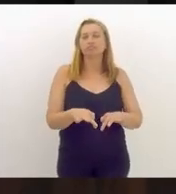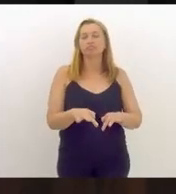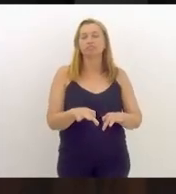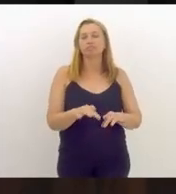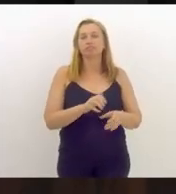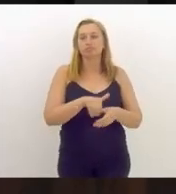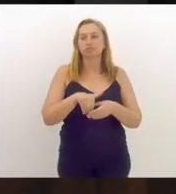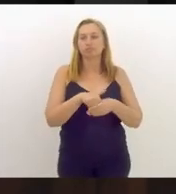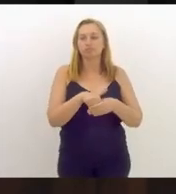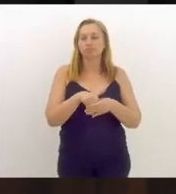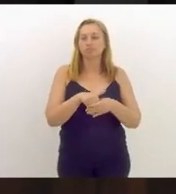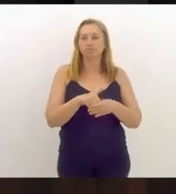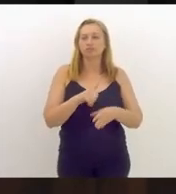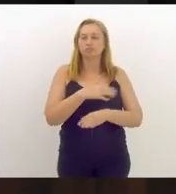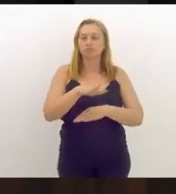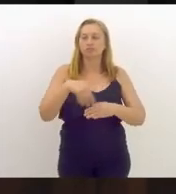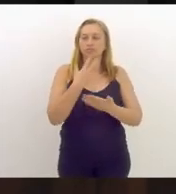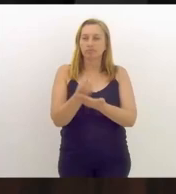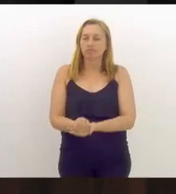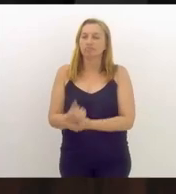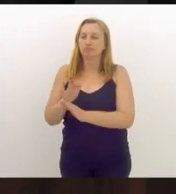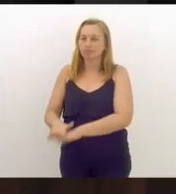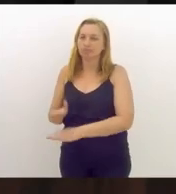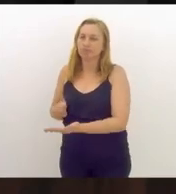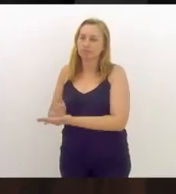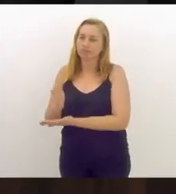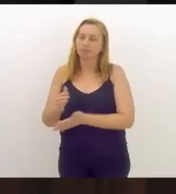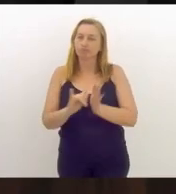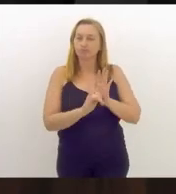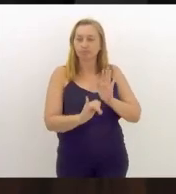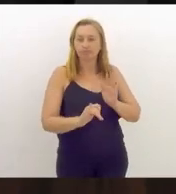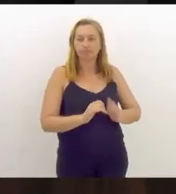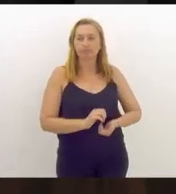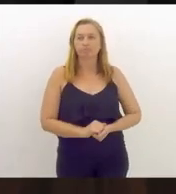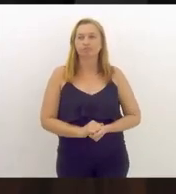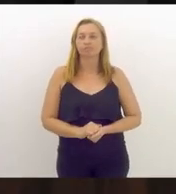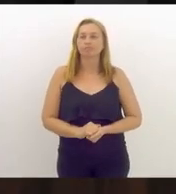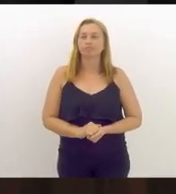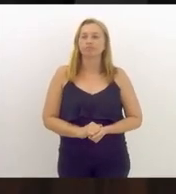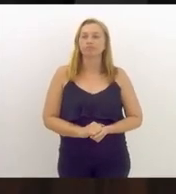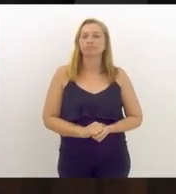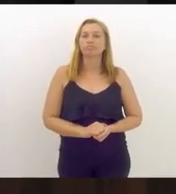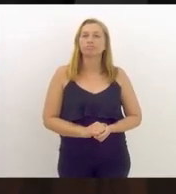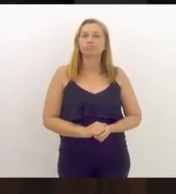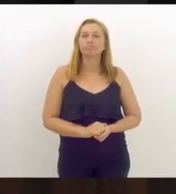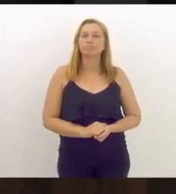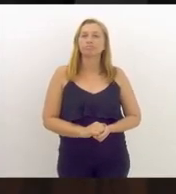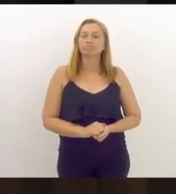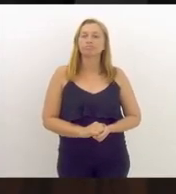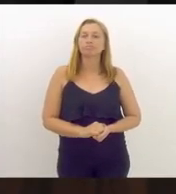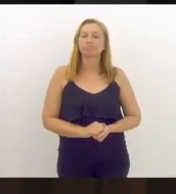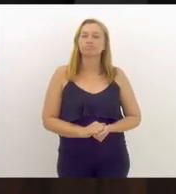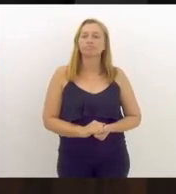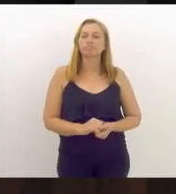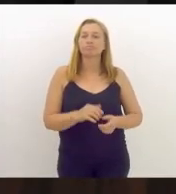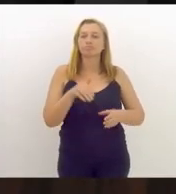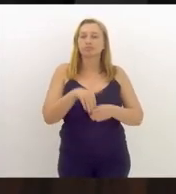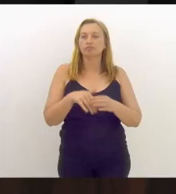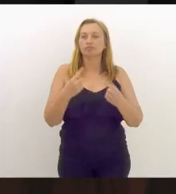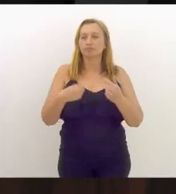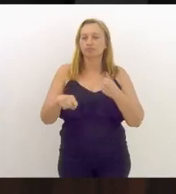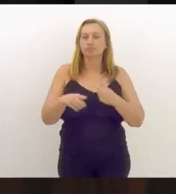em votação senhores que aprovam permaneça Como estão aprovado vai a promulgação abstenção